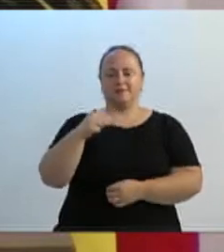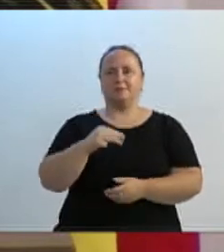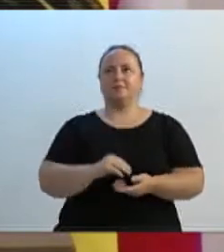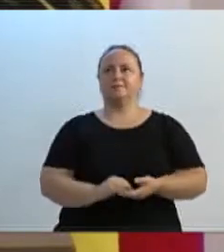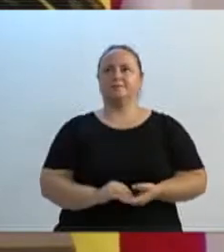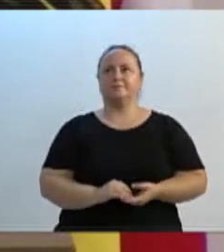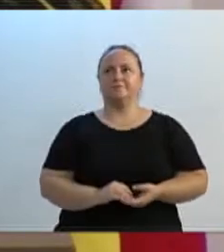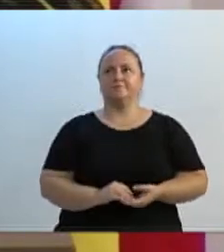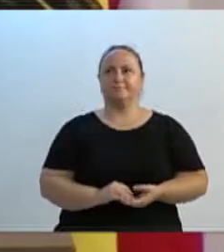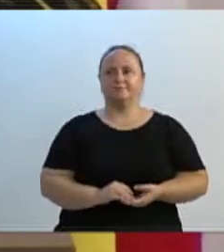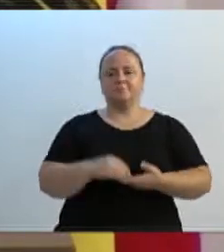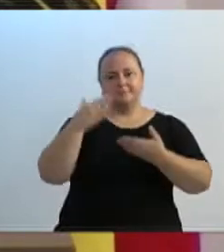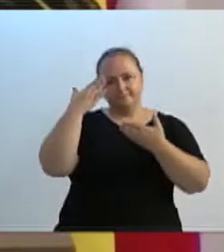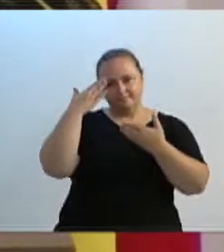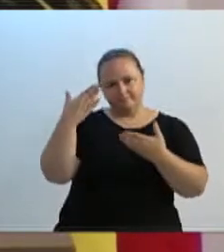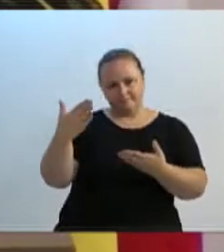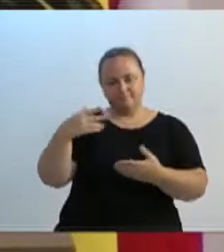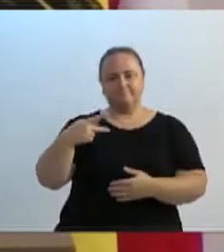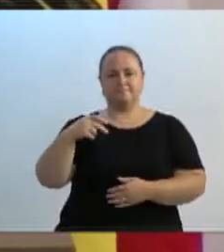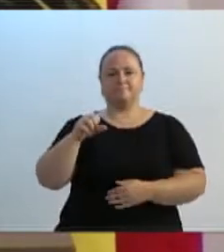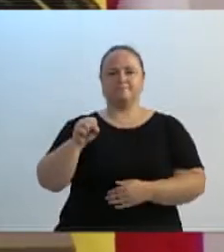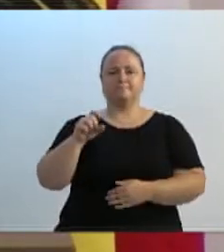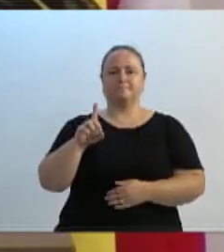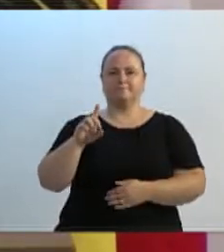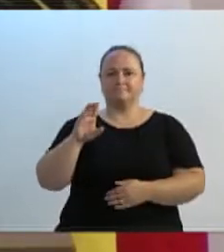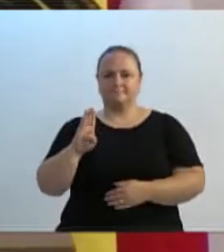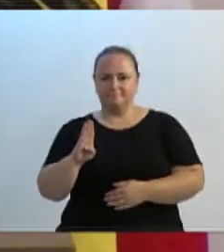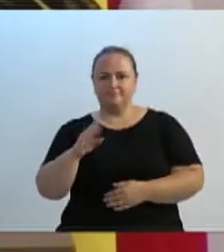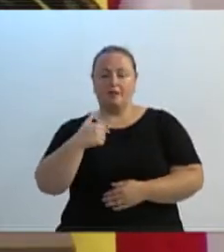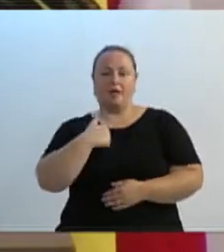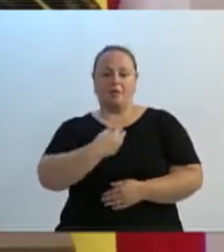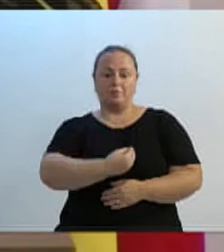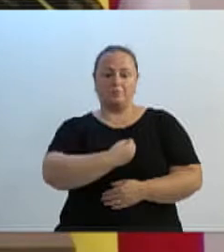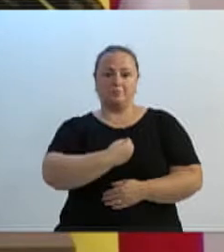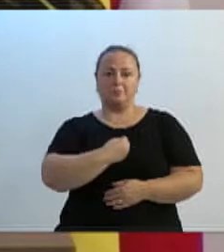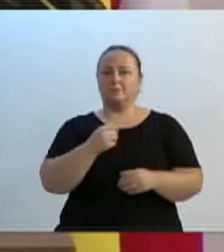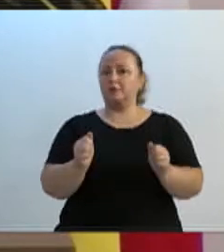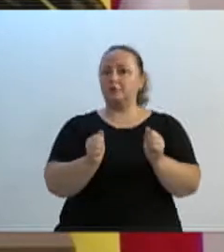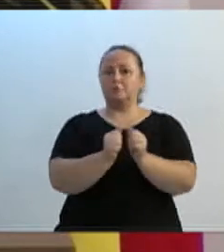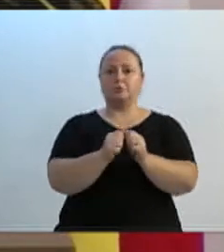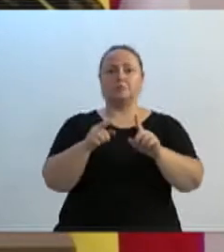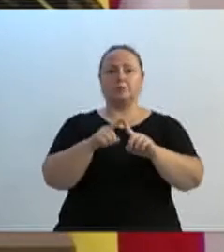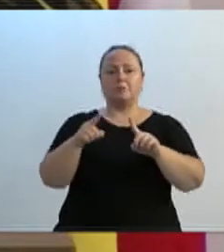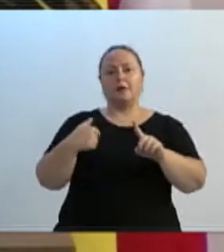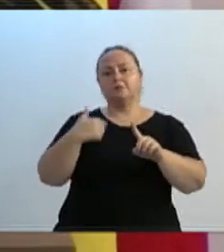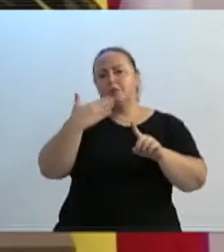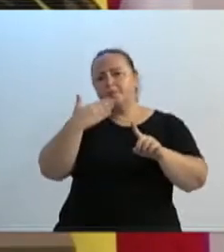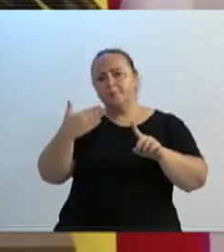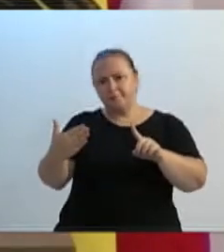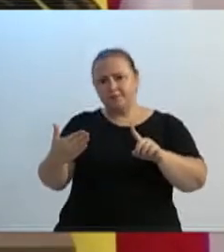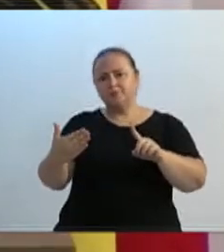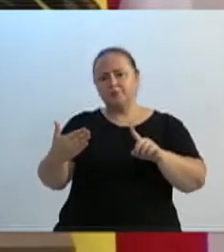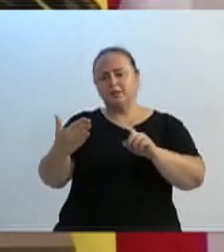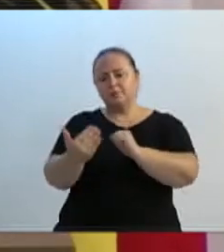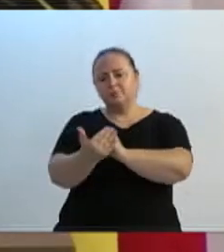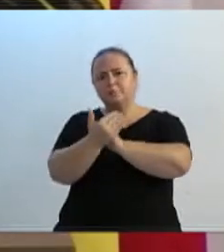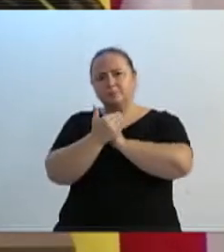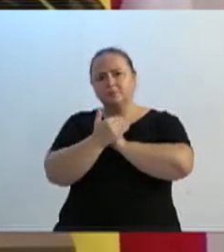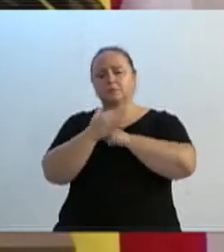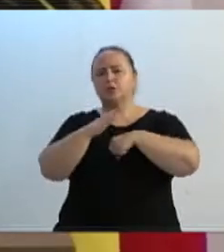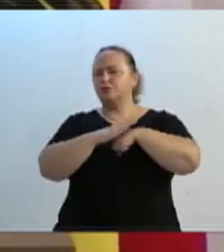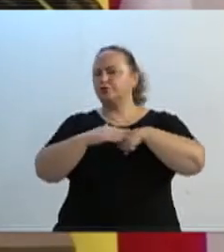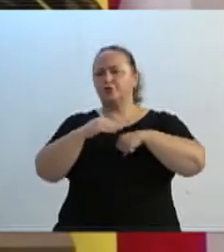o gesto da bancada do PSDB e do líder de governo, mesmo eu não sendo vereador do governo, mas diante do meu pedido aqui da fala, que de uma forma muito